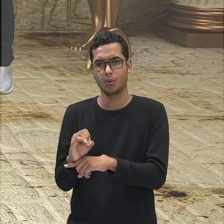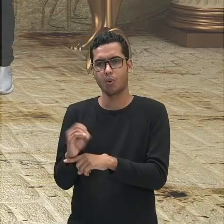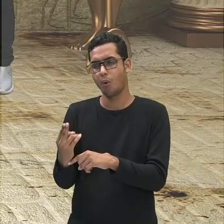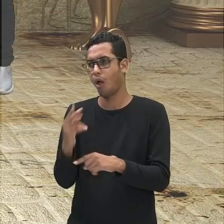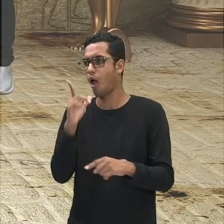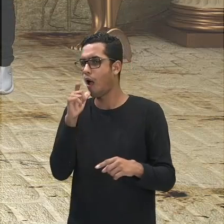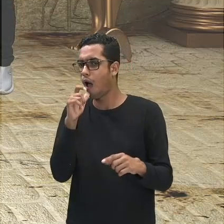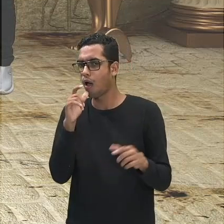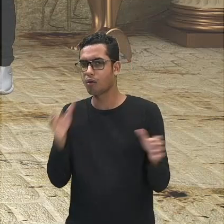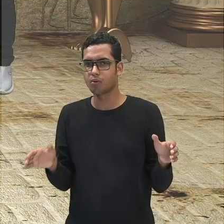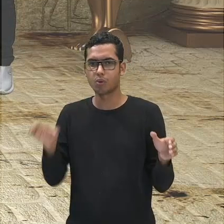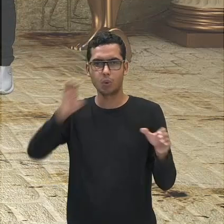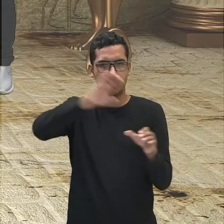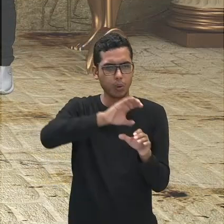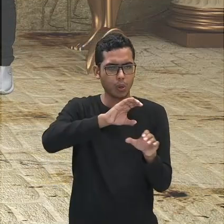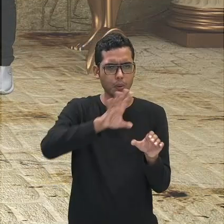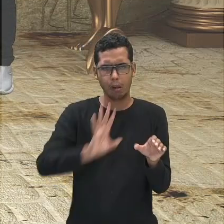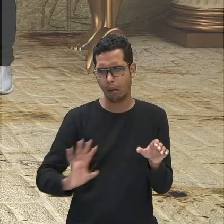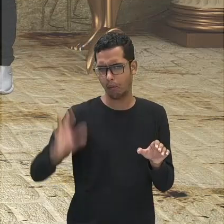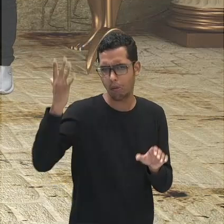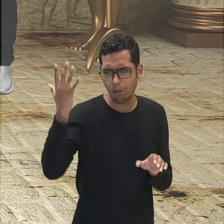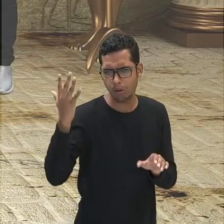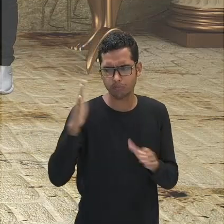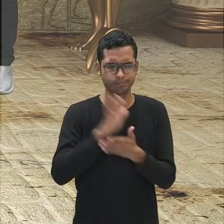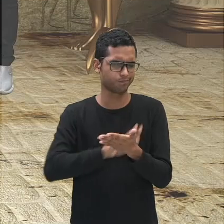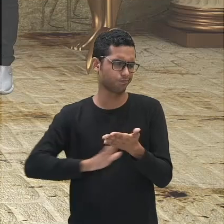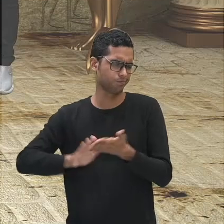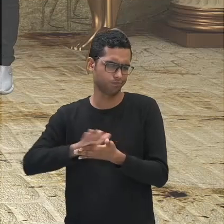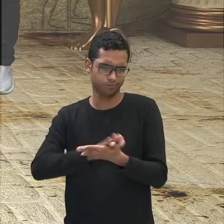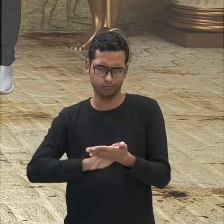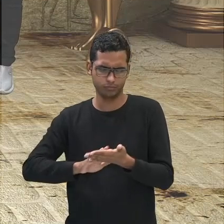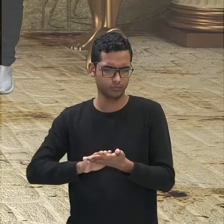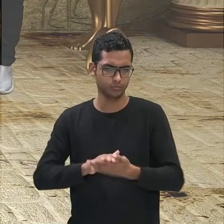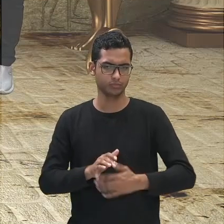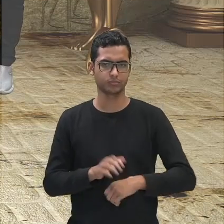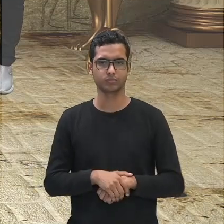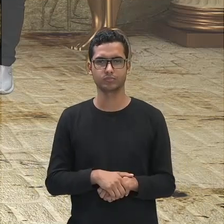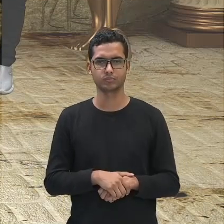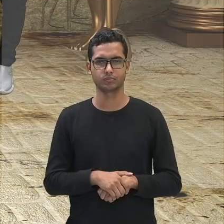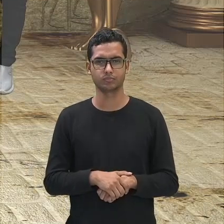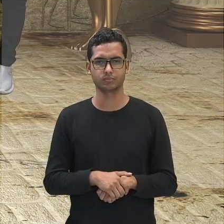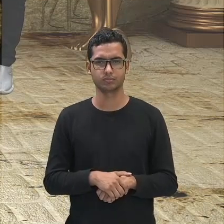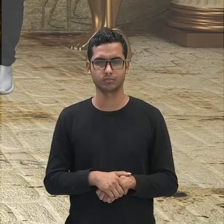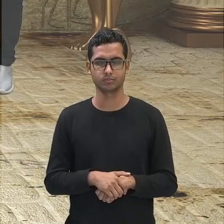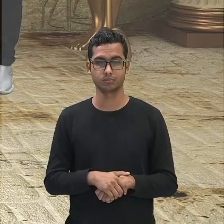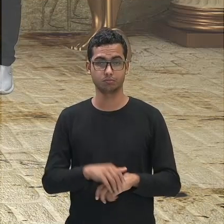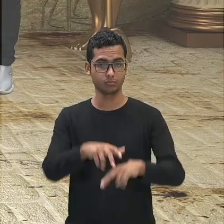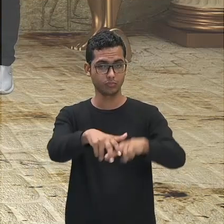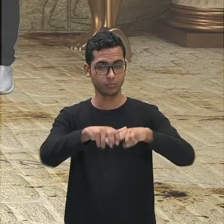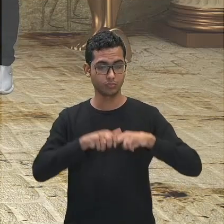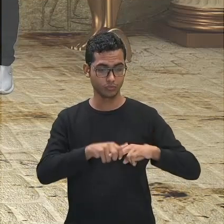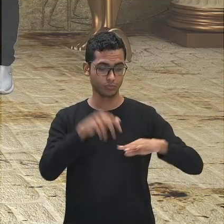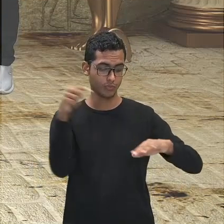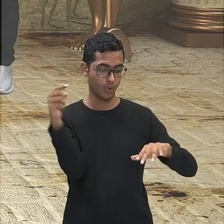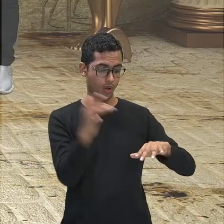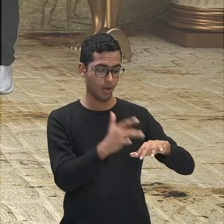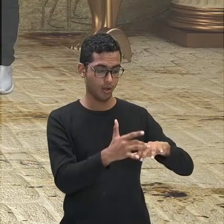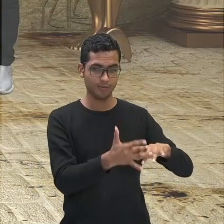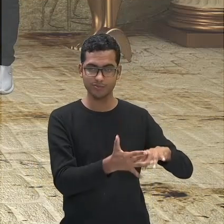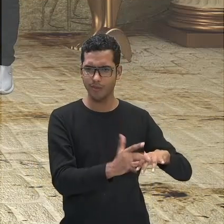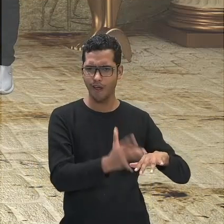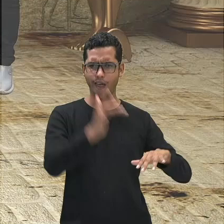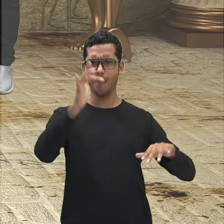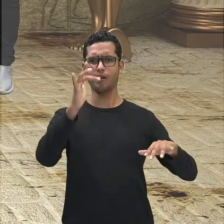água? Nada acontece. Sabe por que isso não acontece? Porque o ouro, ele é